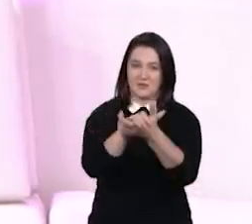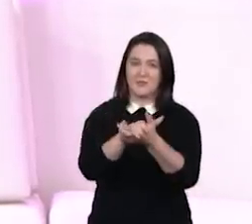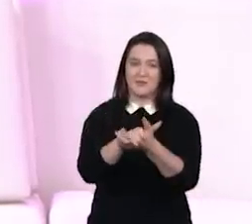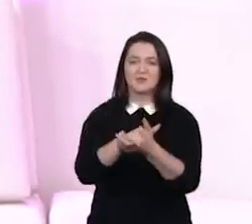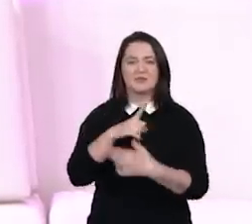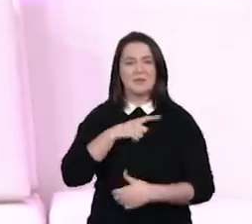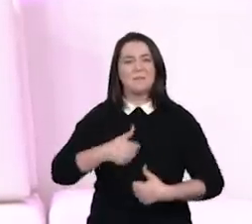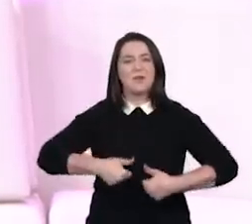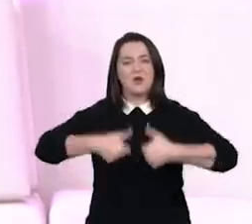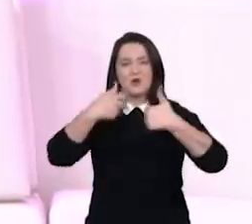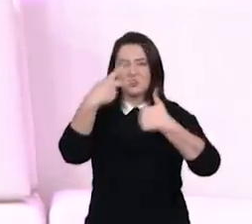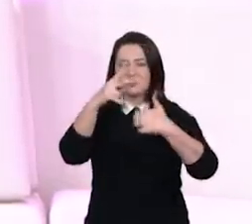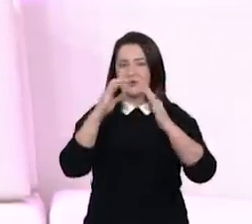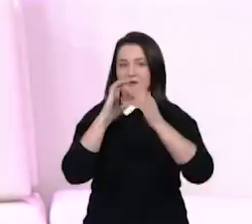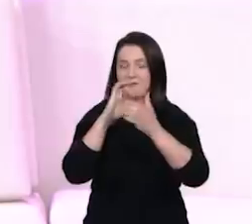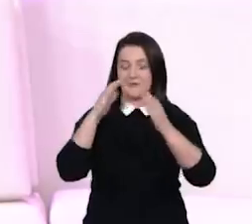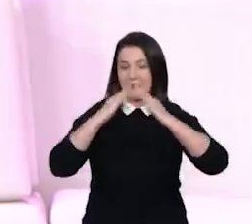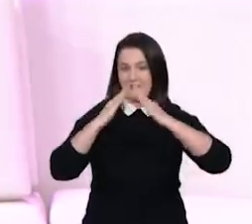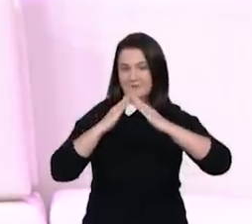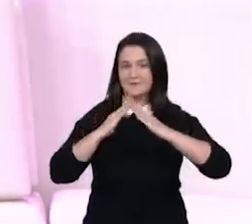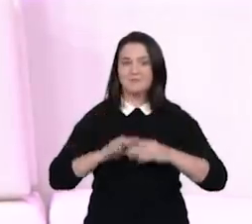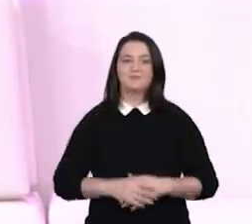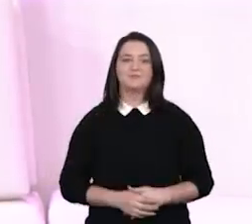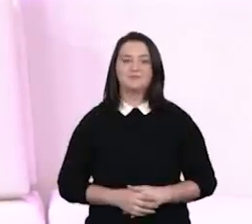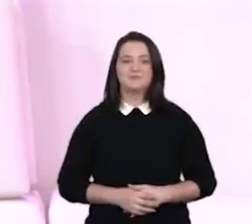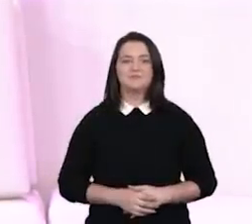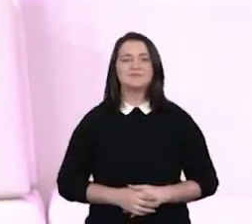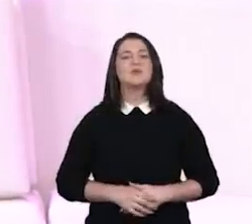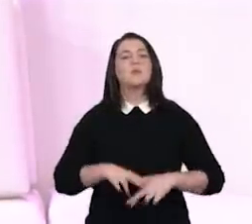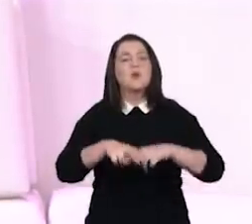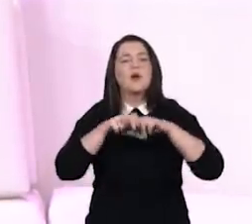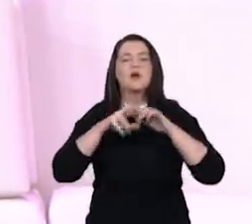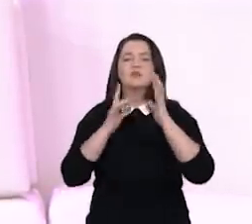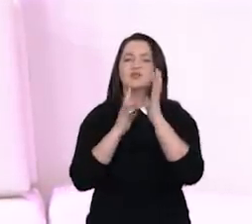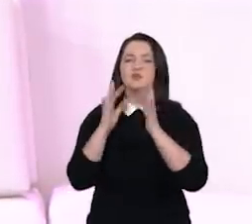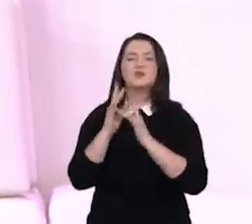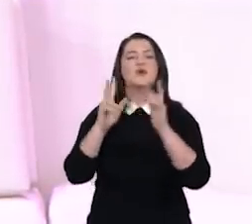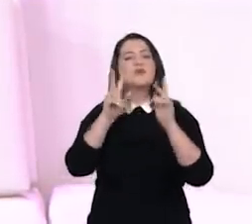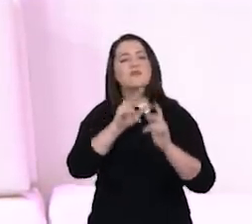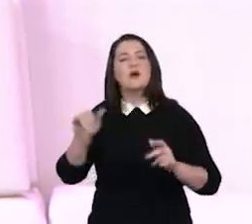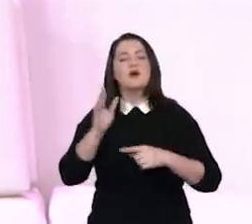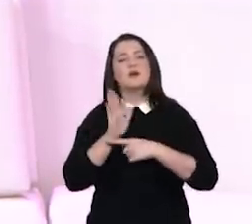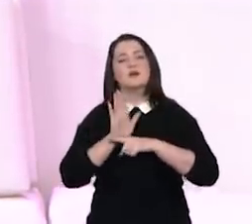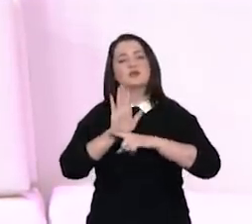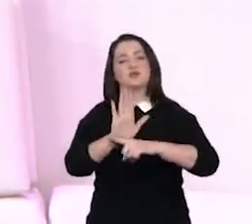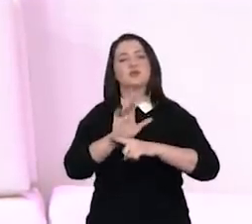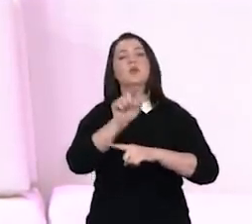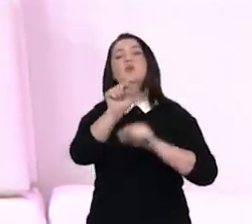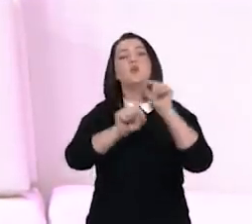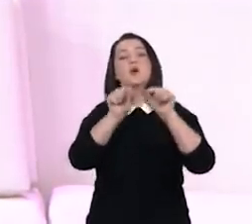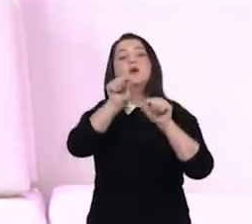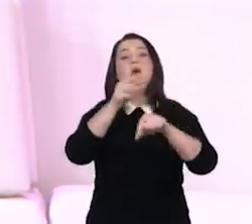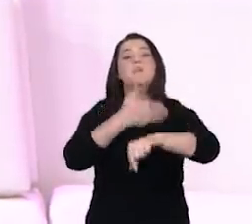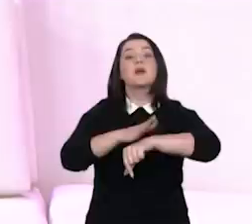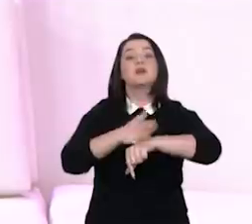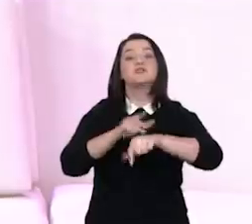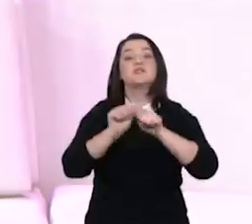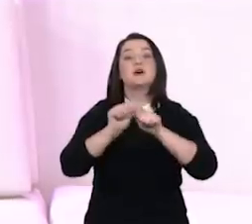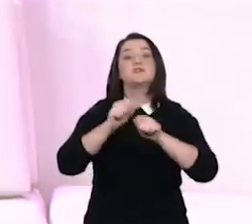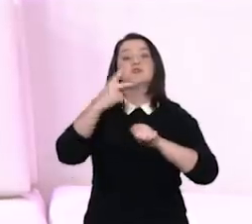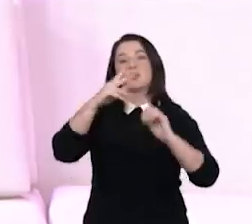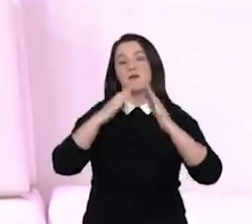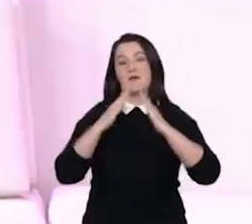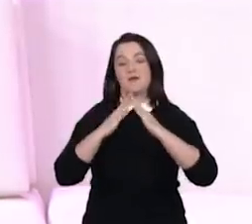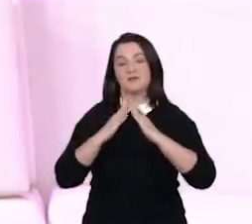casa. E eu quero que você, em nome de Jesus, fique aqui conosco até o fim. Porque Ele vai revelar para você o que precisa ser feito aí, na